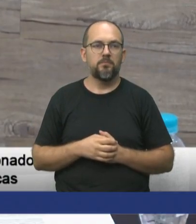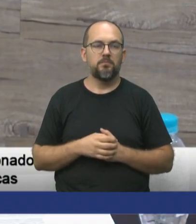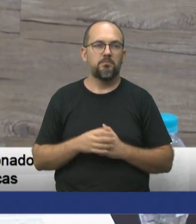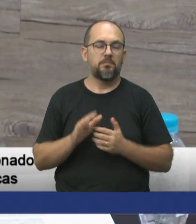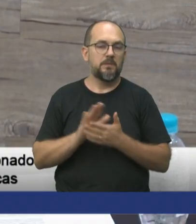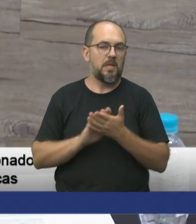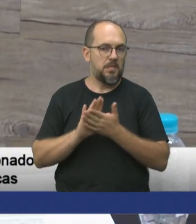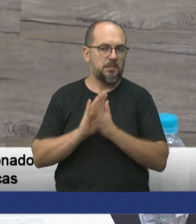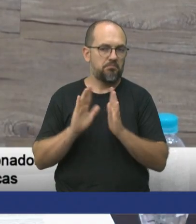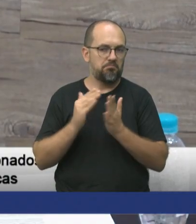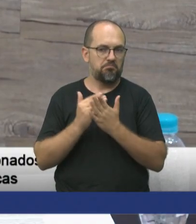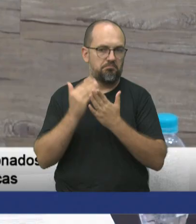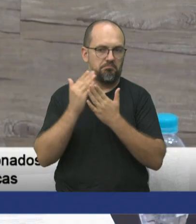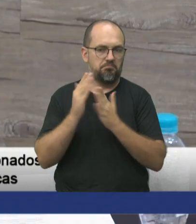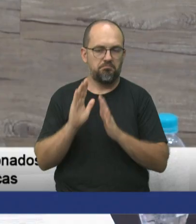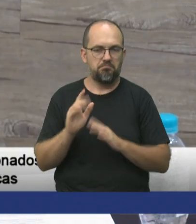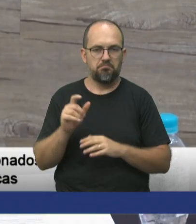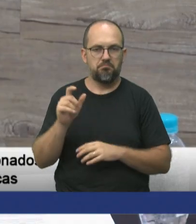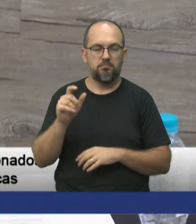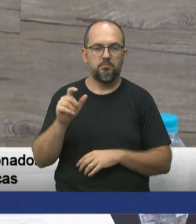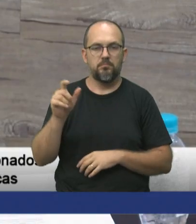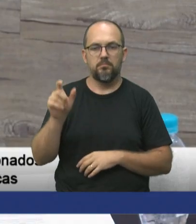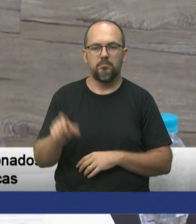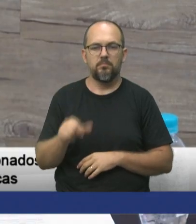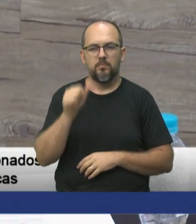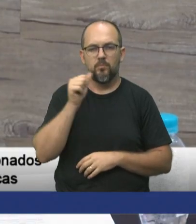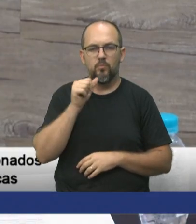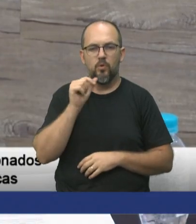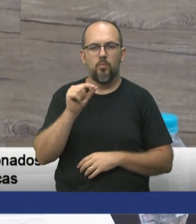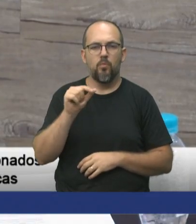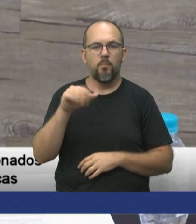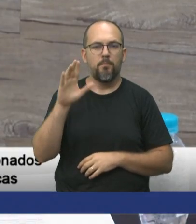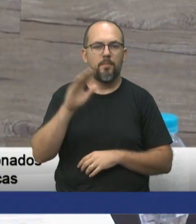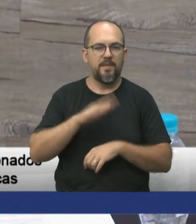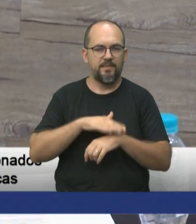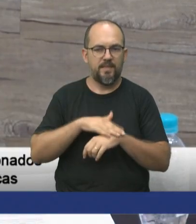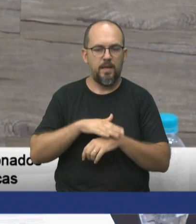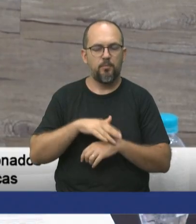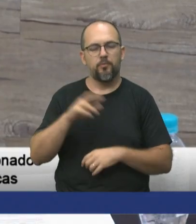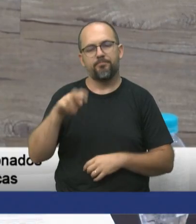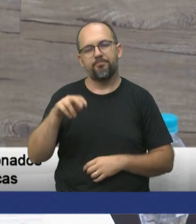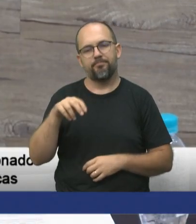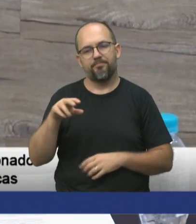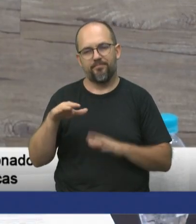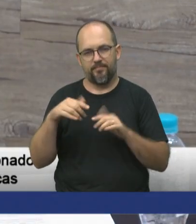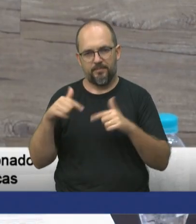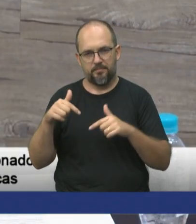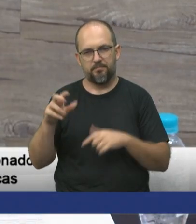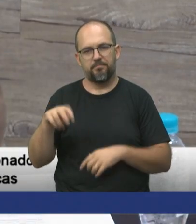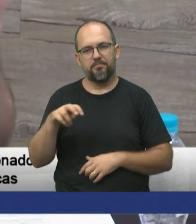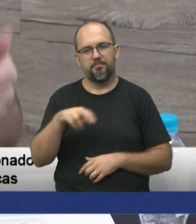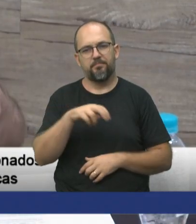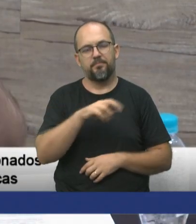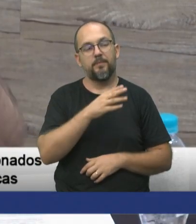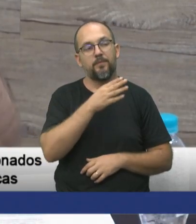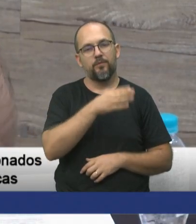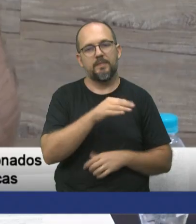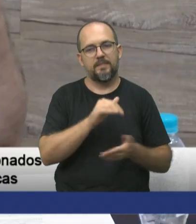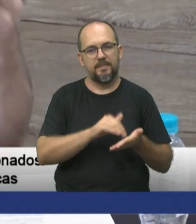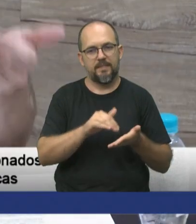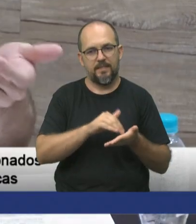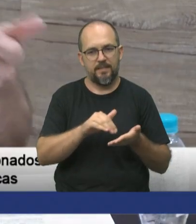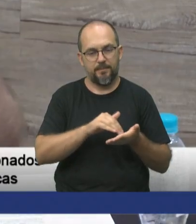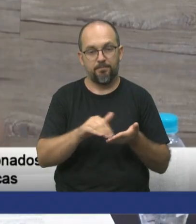uma senhora um pouco mais de tempo na escola, foi até a secretaria. Na fala da professora